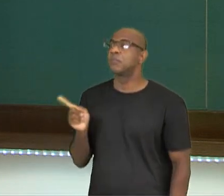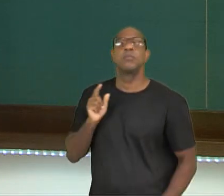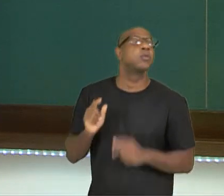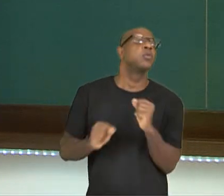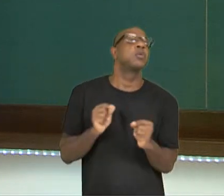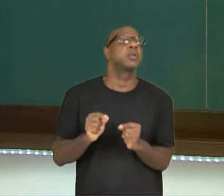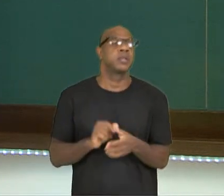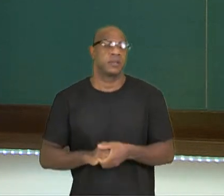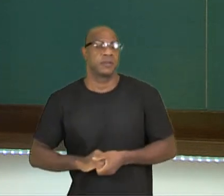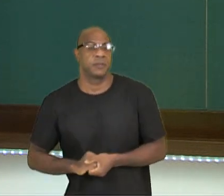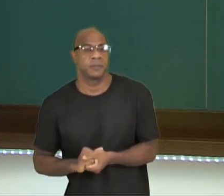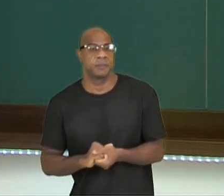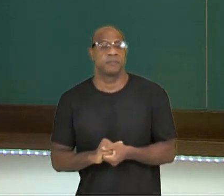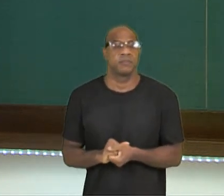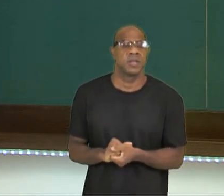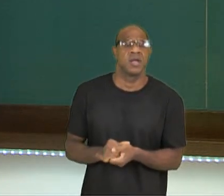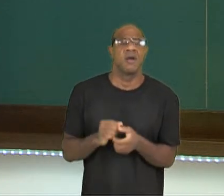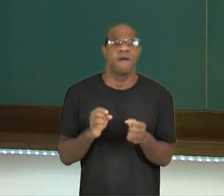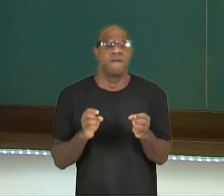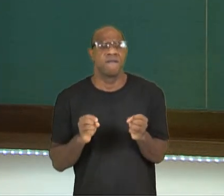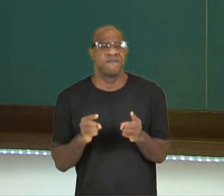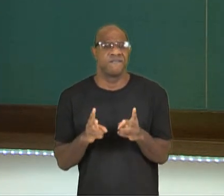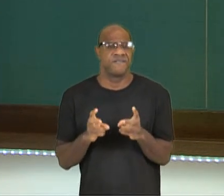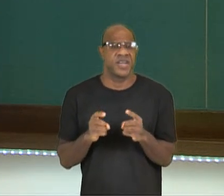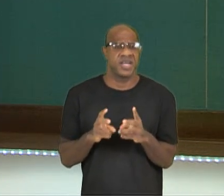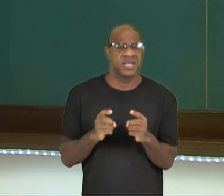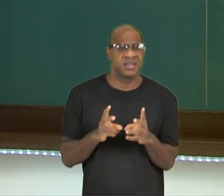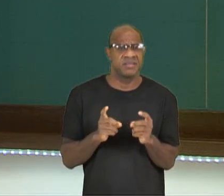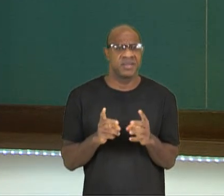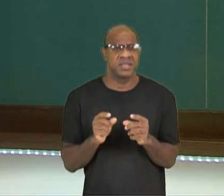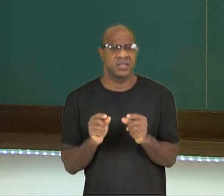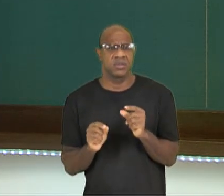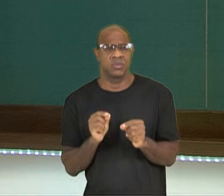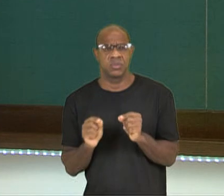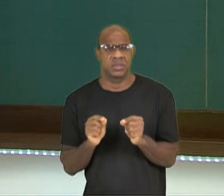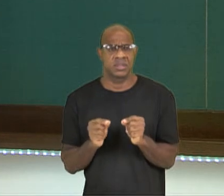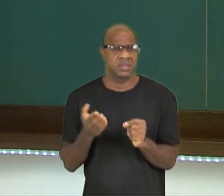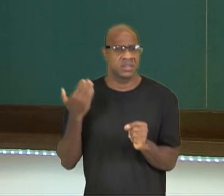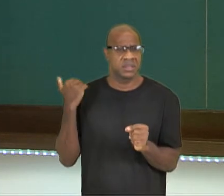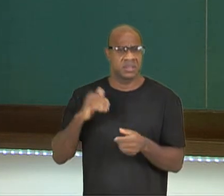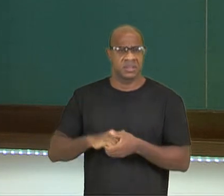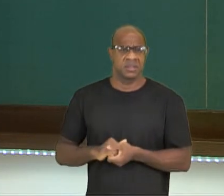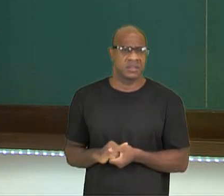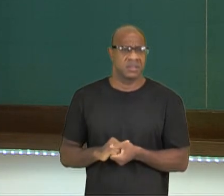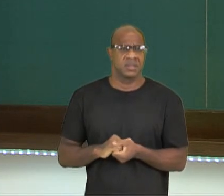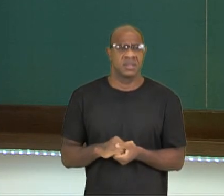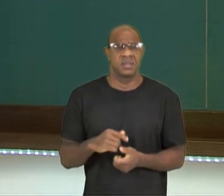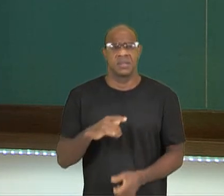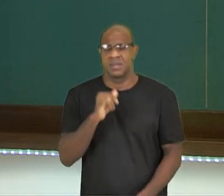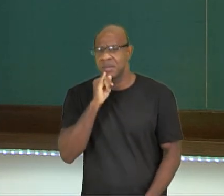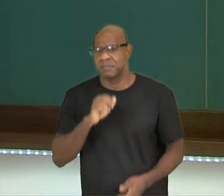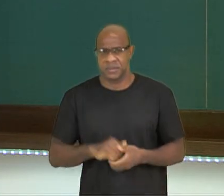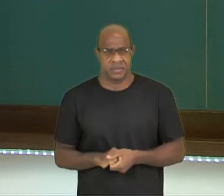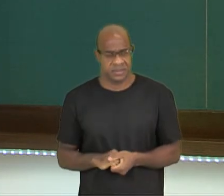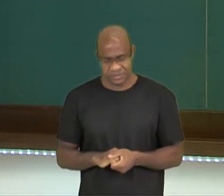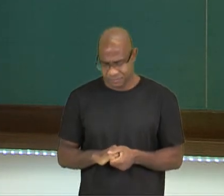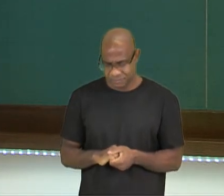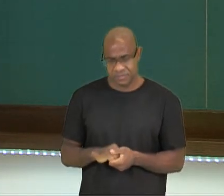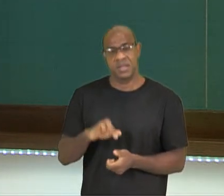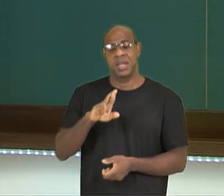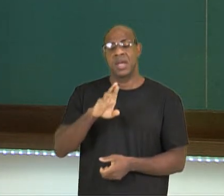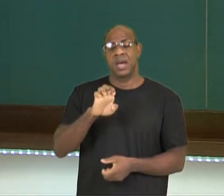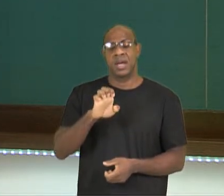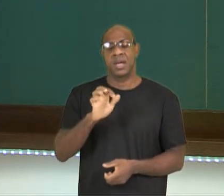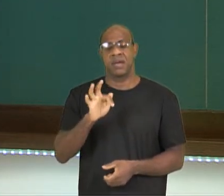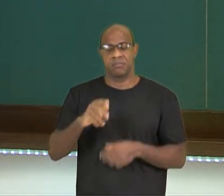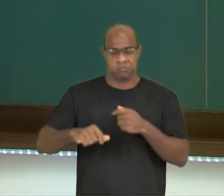para haver a reforma protestante, né, que vai acontecer em 1520 por aí, né? Qual que é o lance? Pô, o cara vai lá,